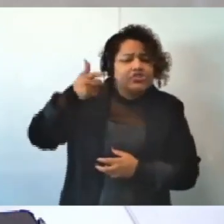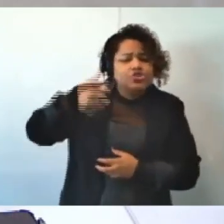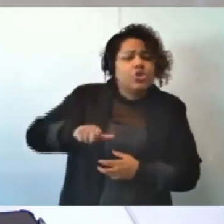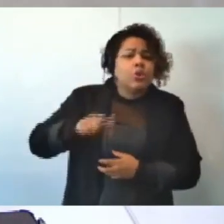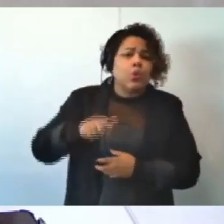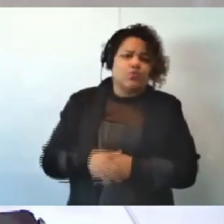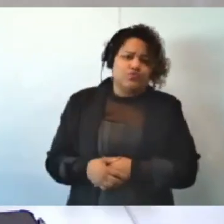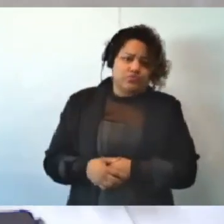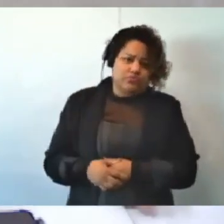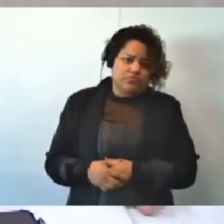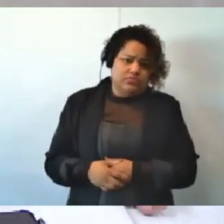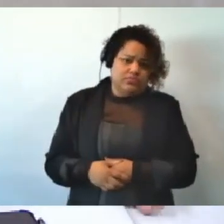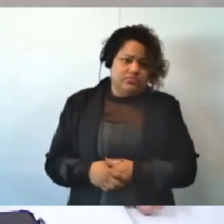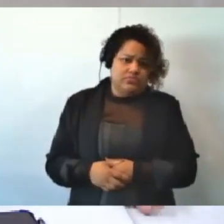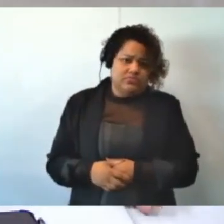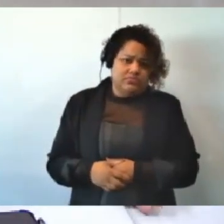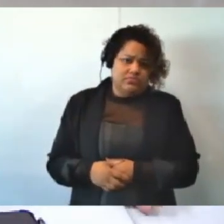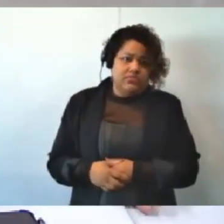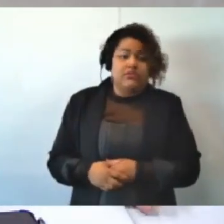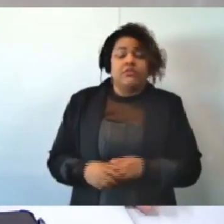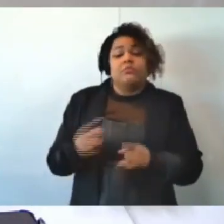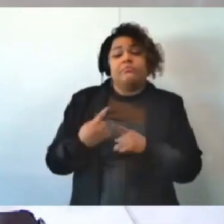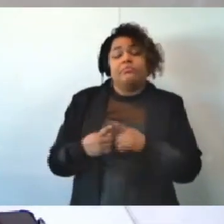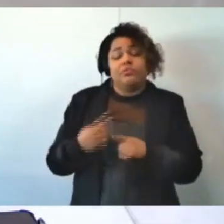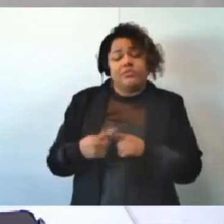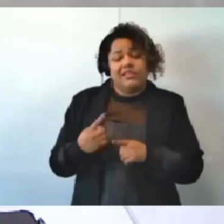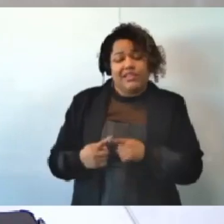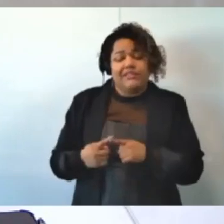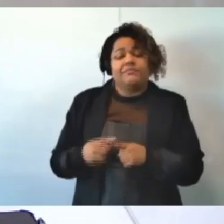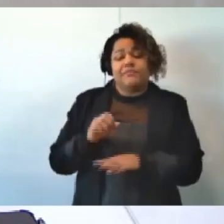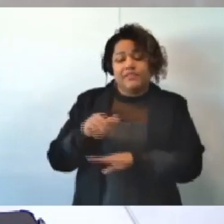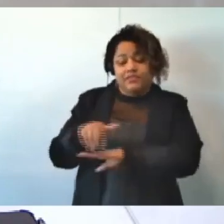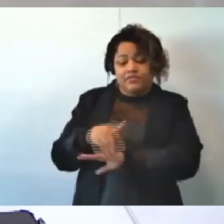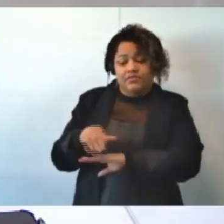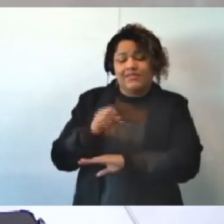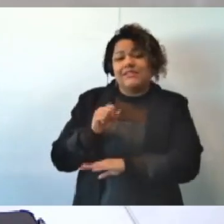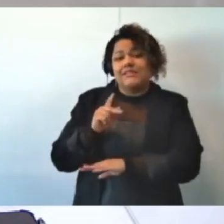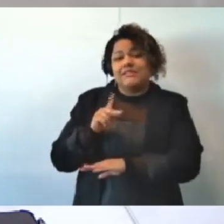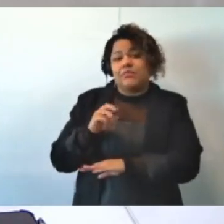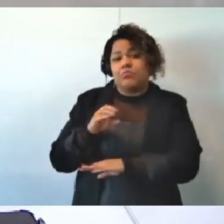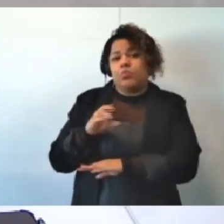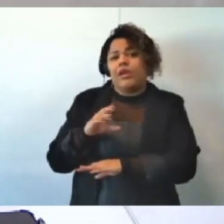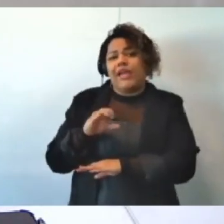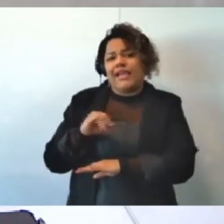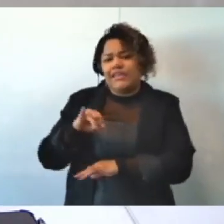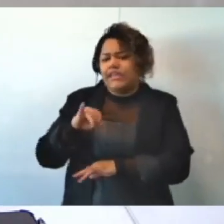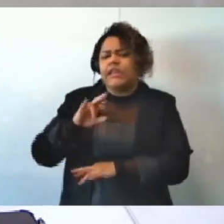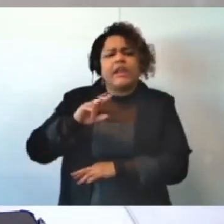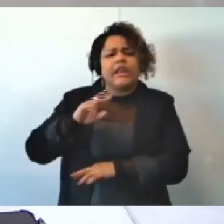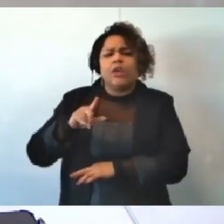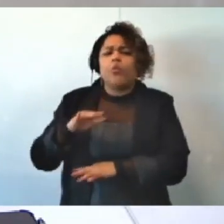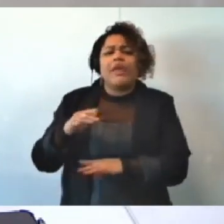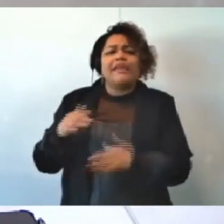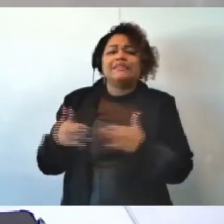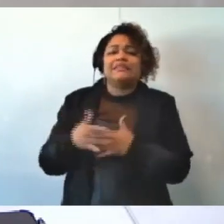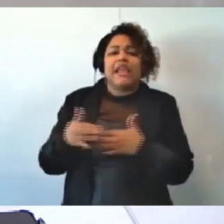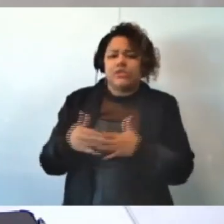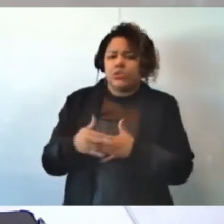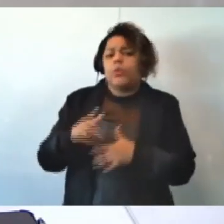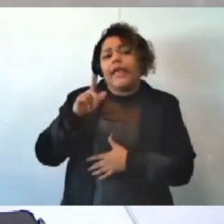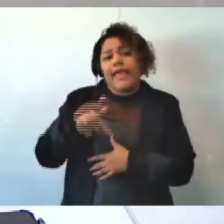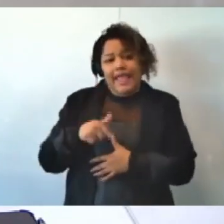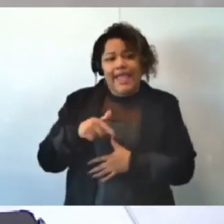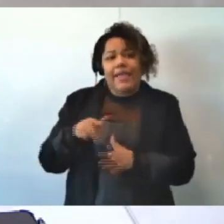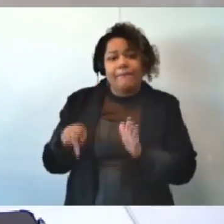represente, porque a Sapucaí ela não faz parte da área central, ela faz parte do floresta, ela faz parte da nossa história. Então, isso é algo